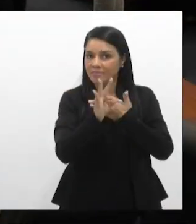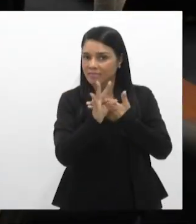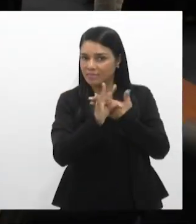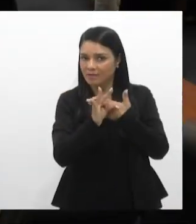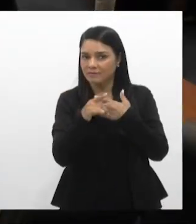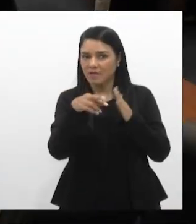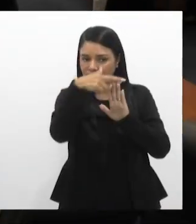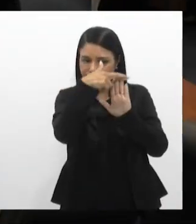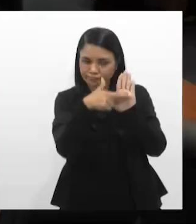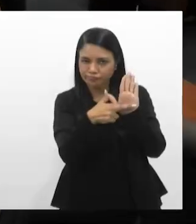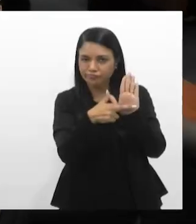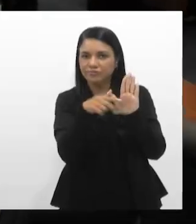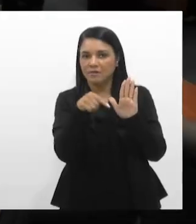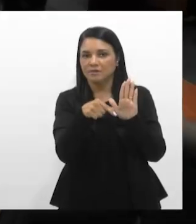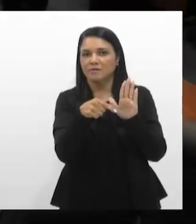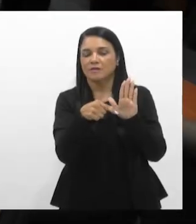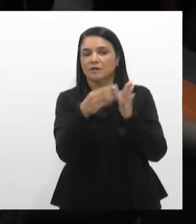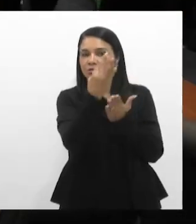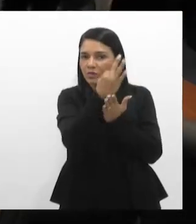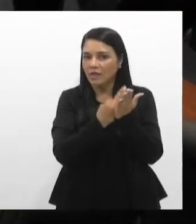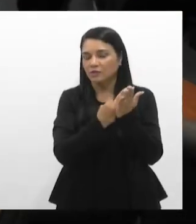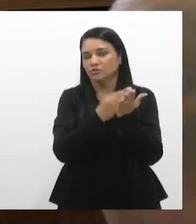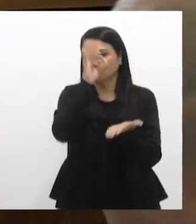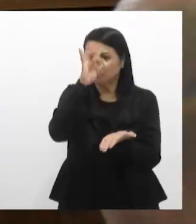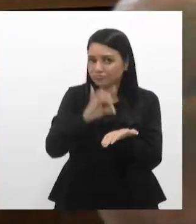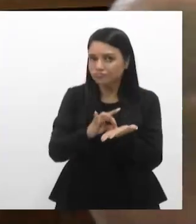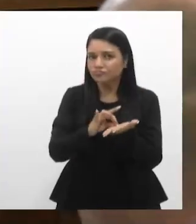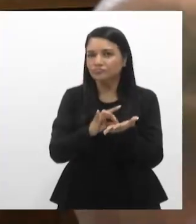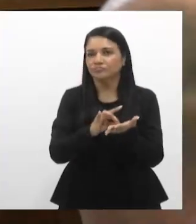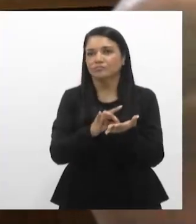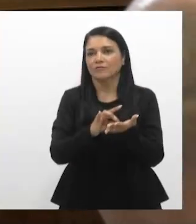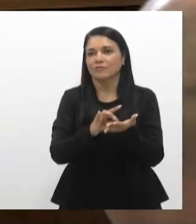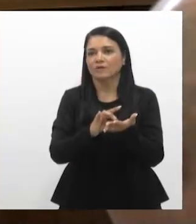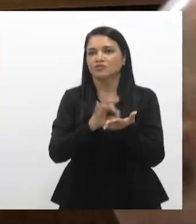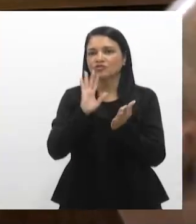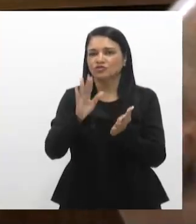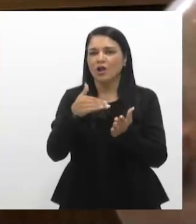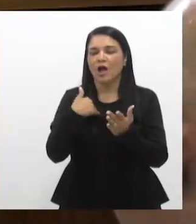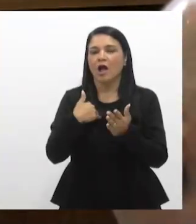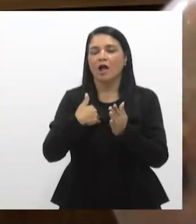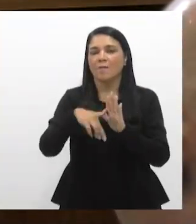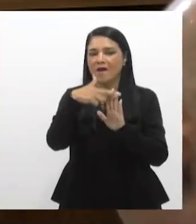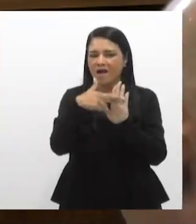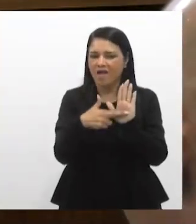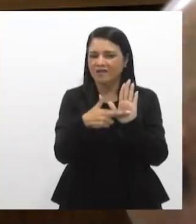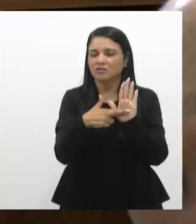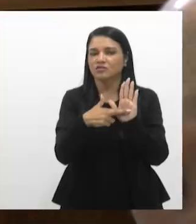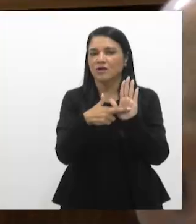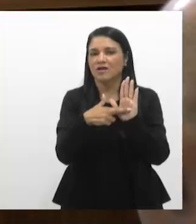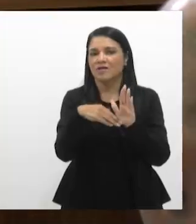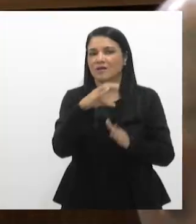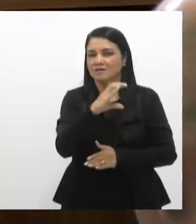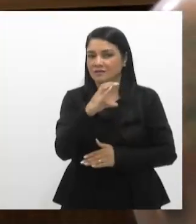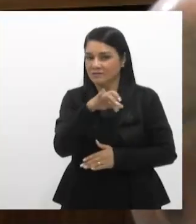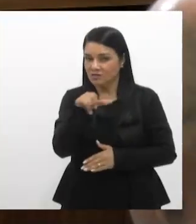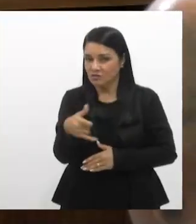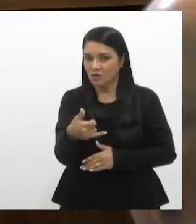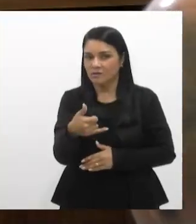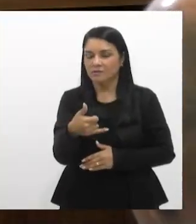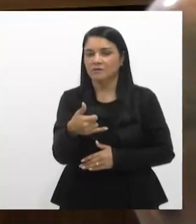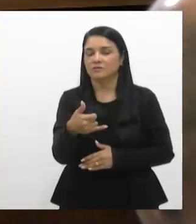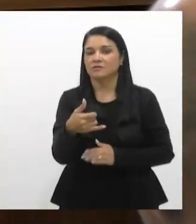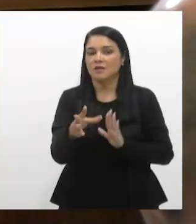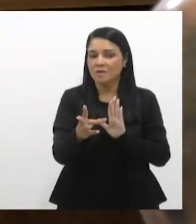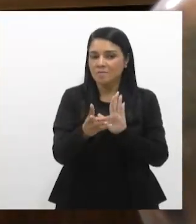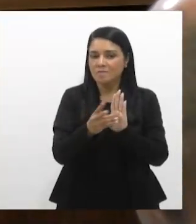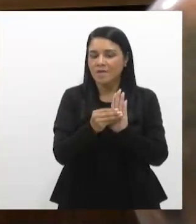da regulamentação que está suprimindo do texto original. É um padrão que a gente já vem adotando pela CCJ, dessas emendas genéricas, tanto